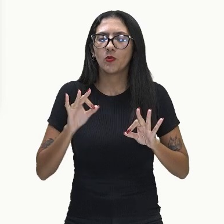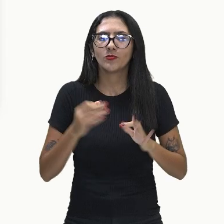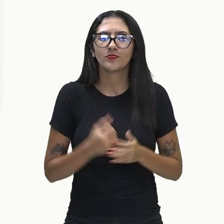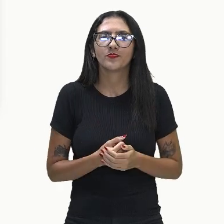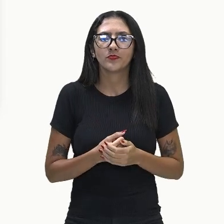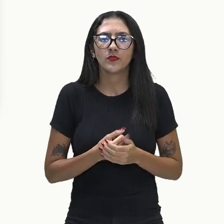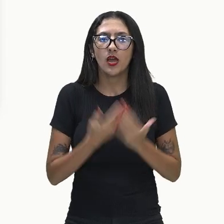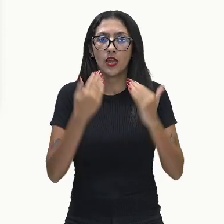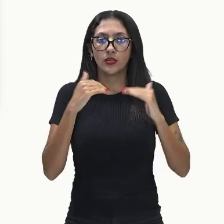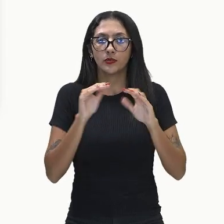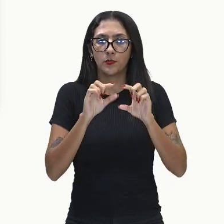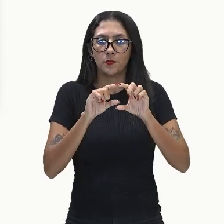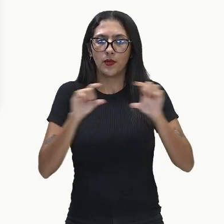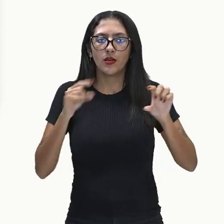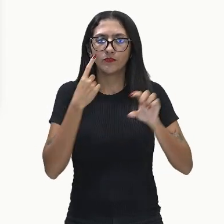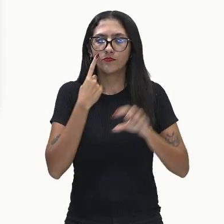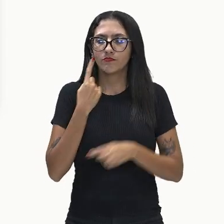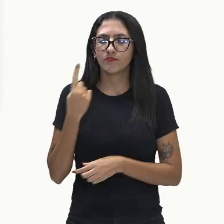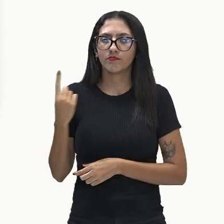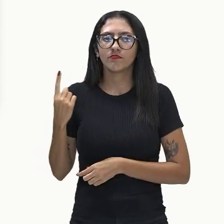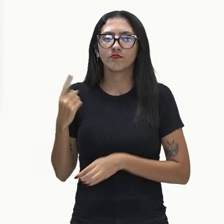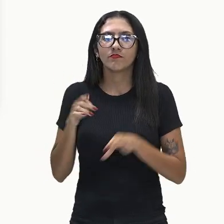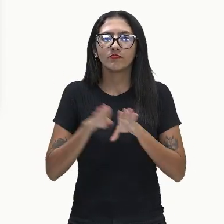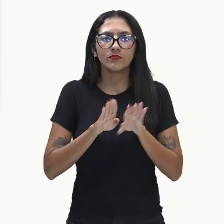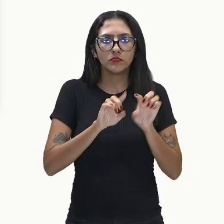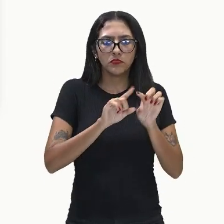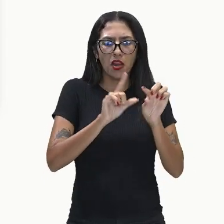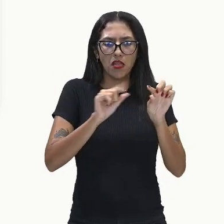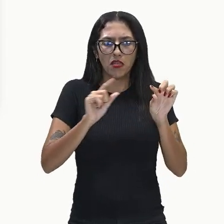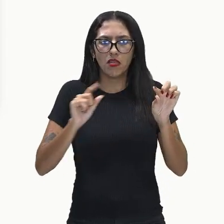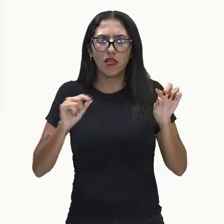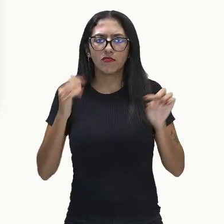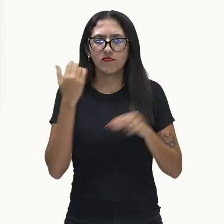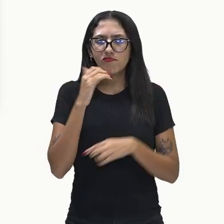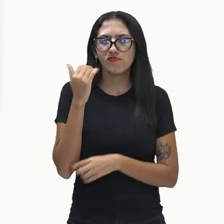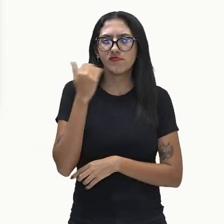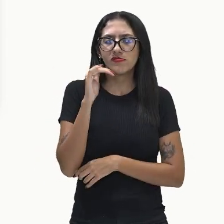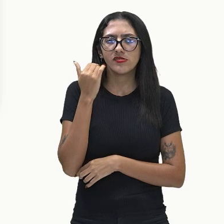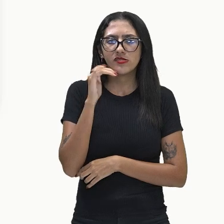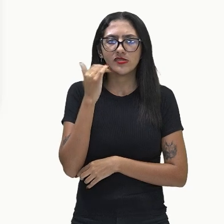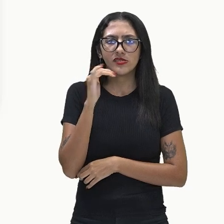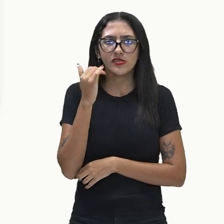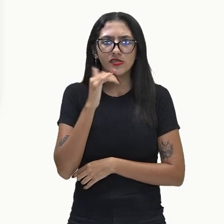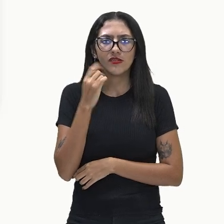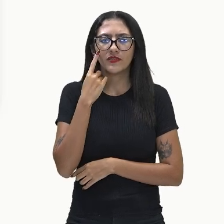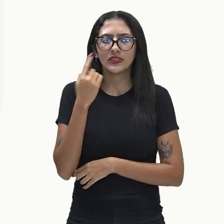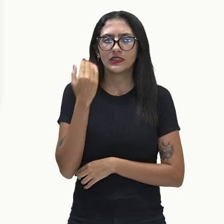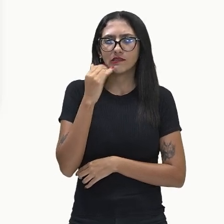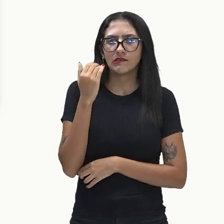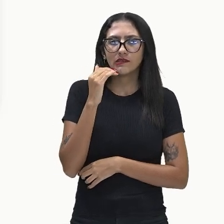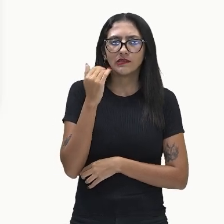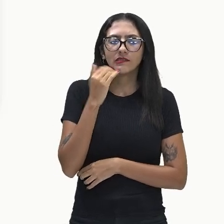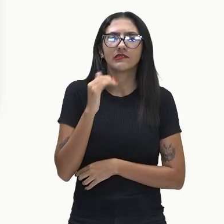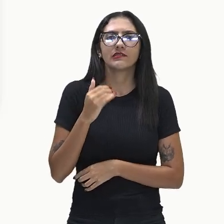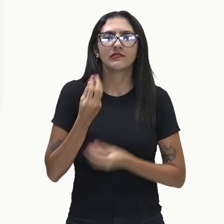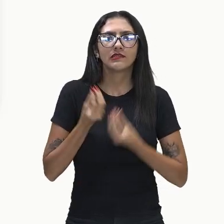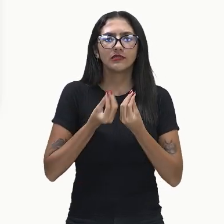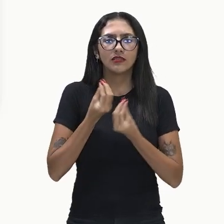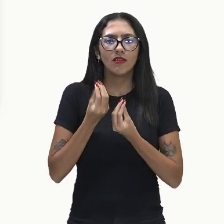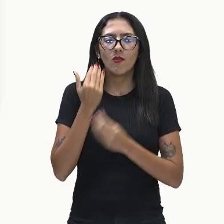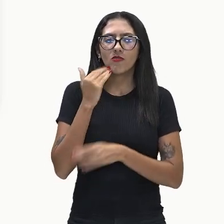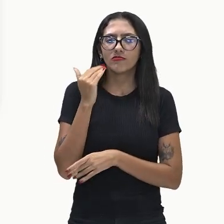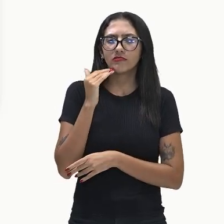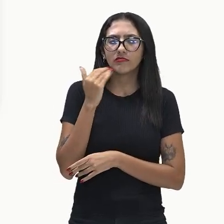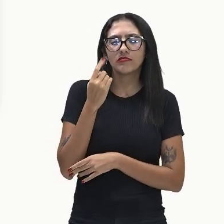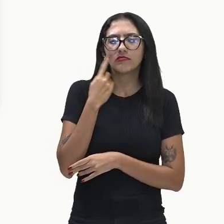vemos, ó, a baía de mielina, o quê? Danificada. Ou seja, ela